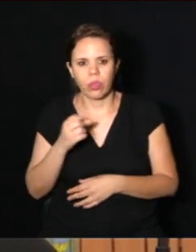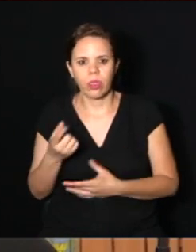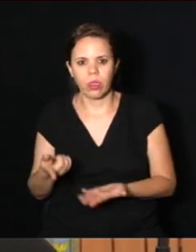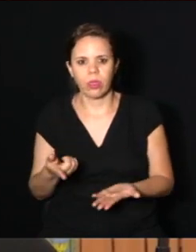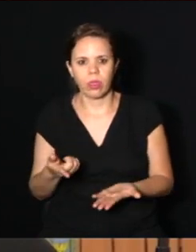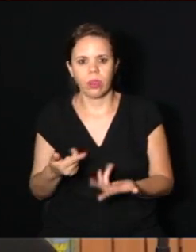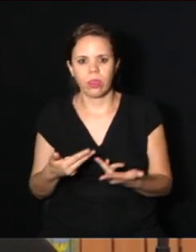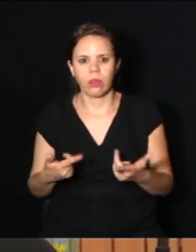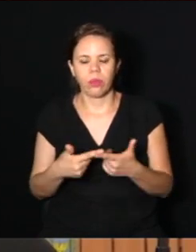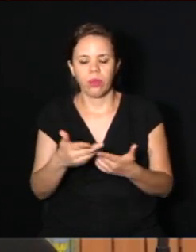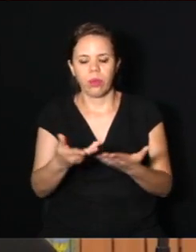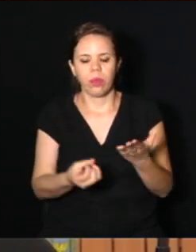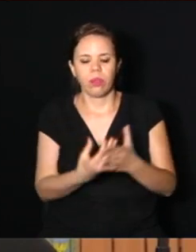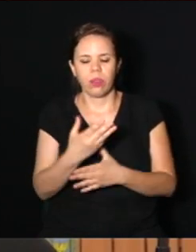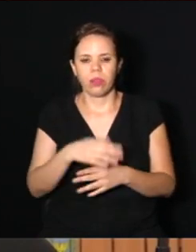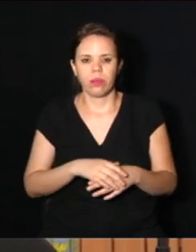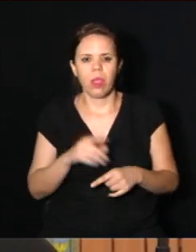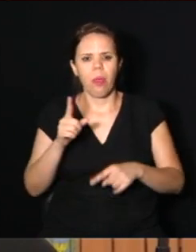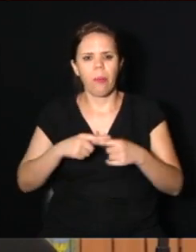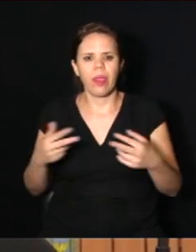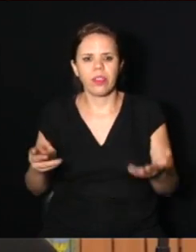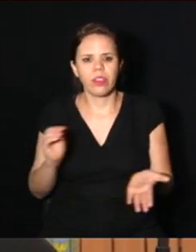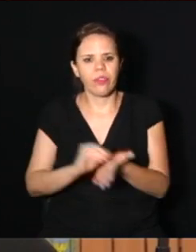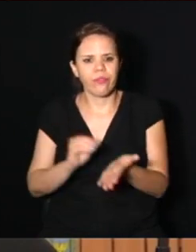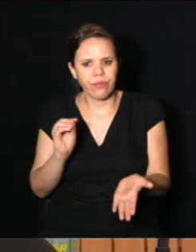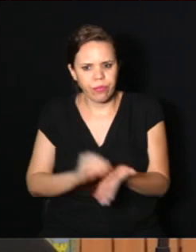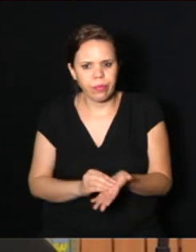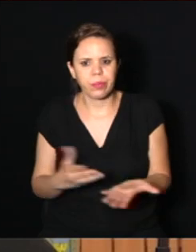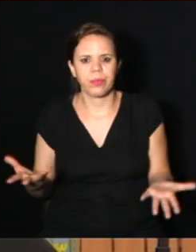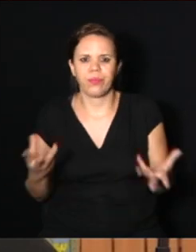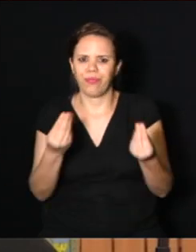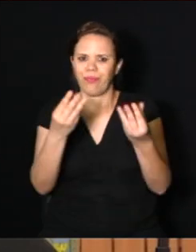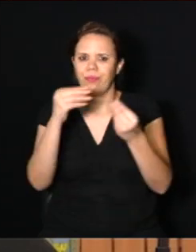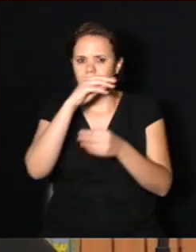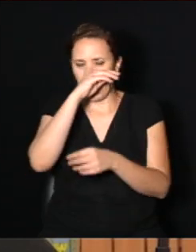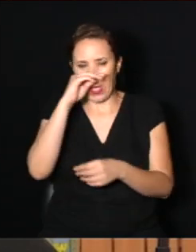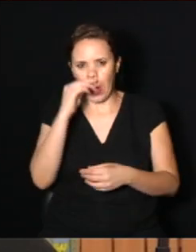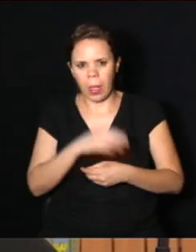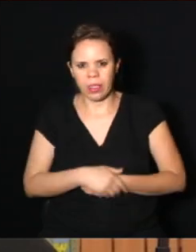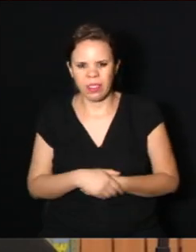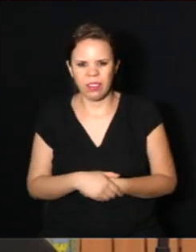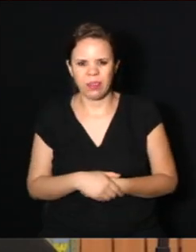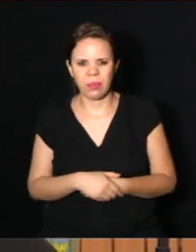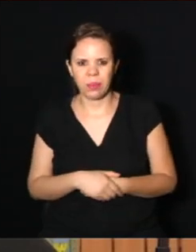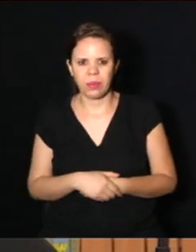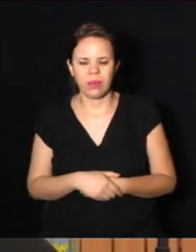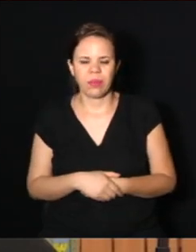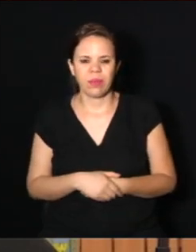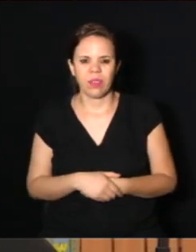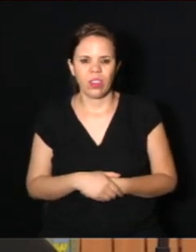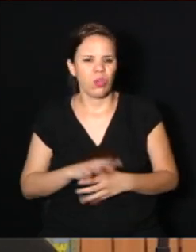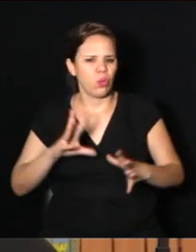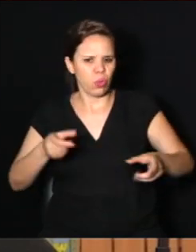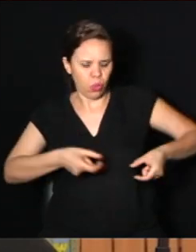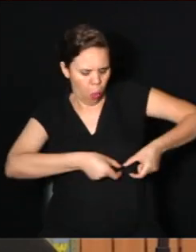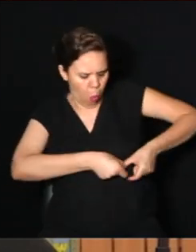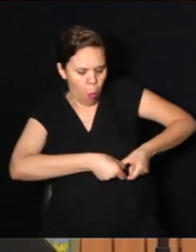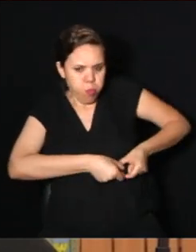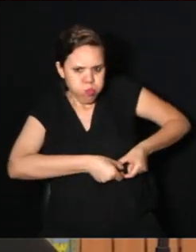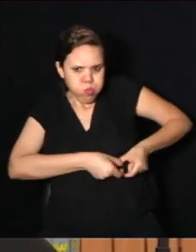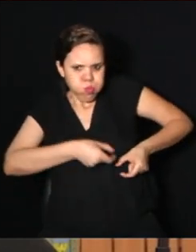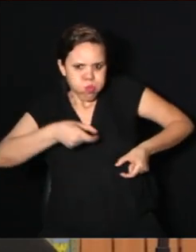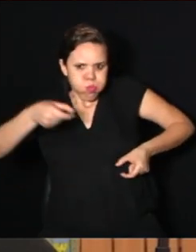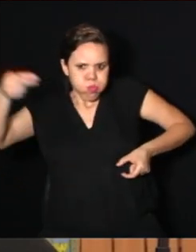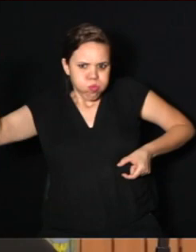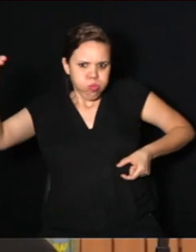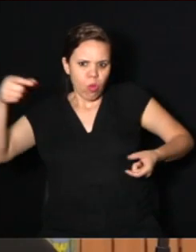dessa situação. Materiais de insumo está faltando demais também, como sonda gástrica, e assim,